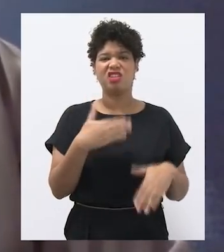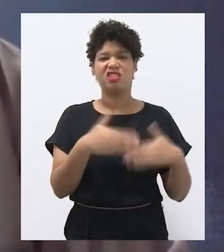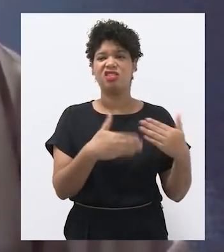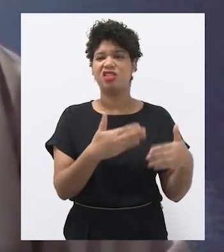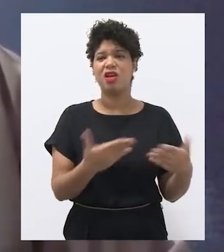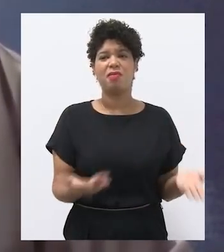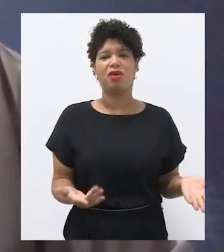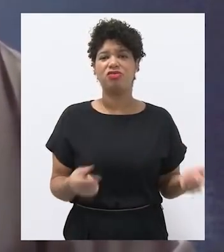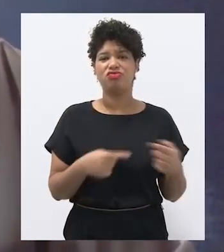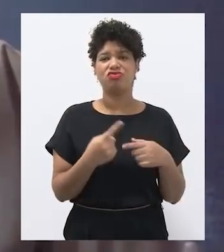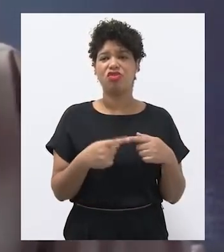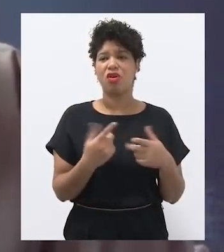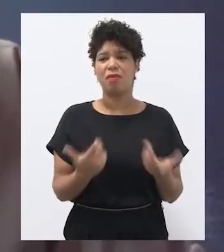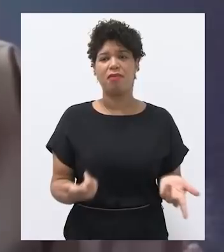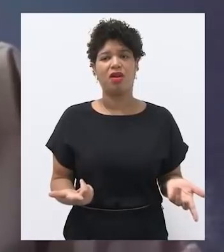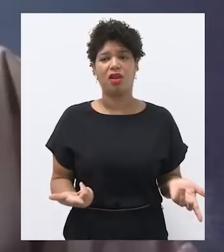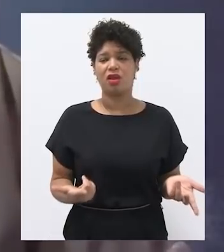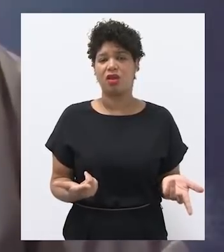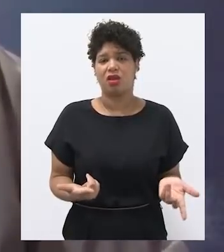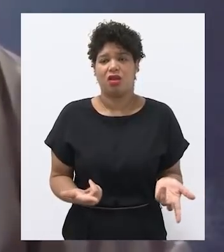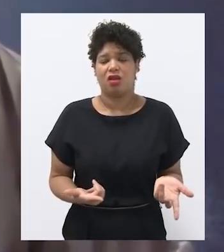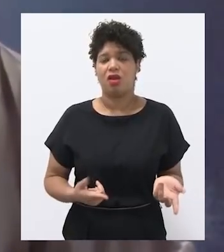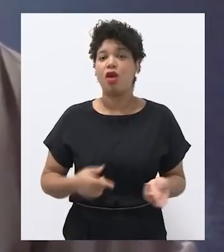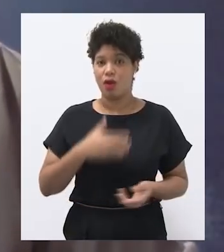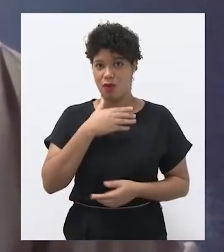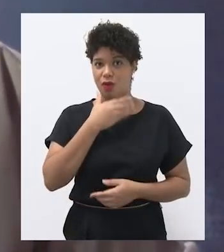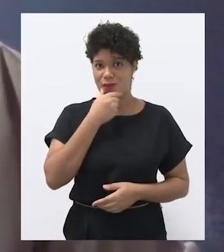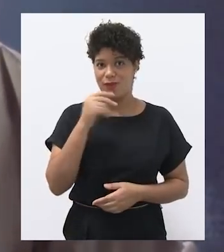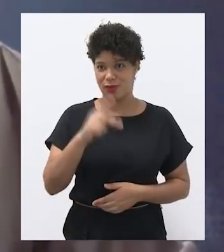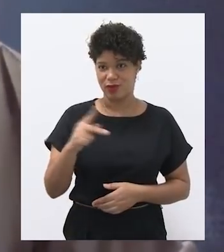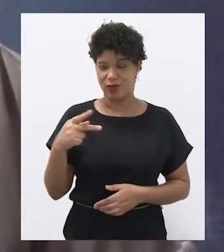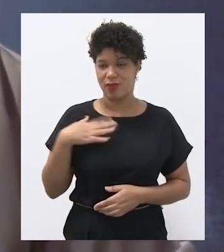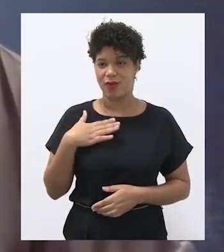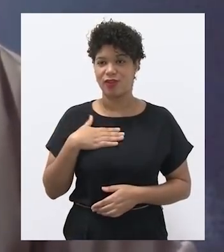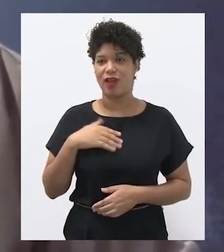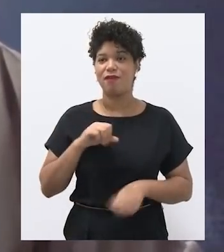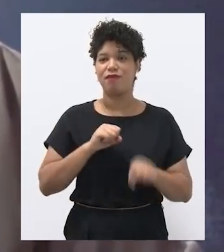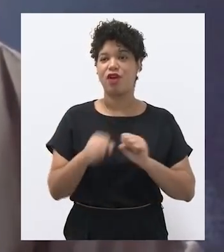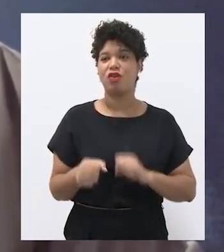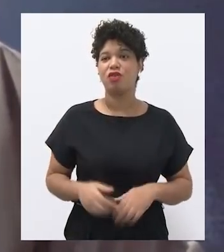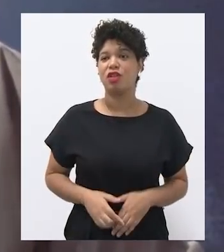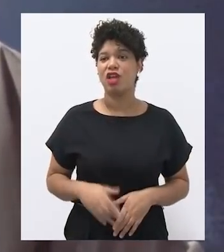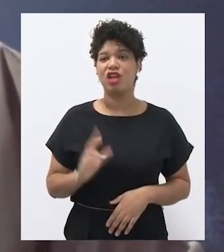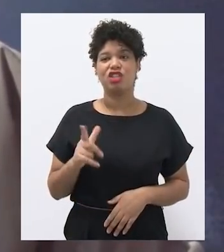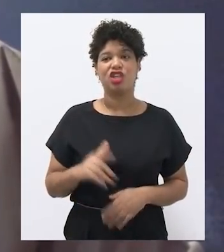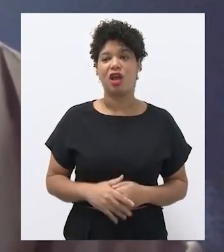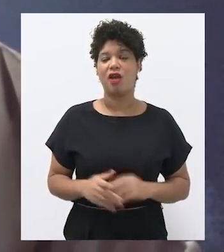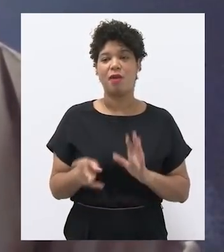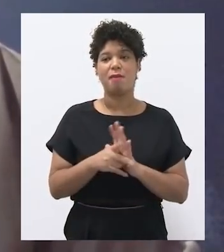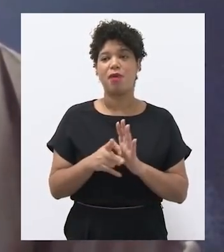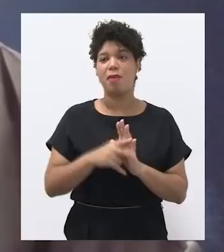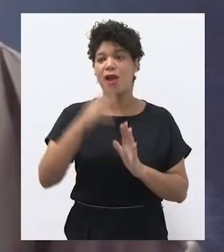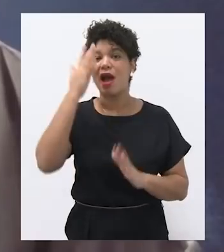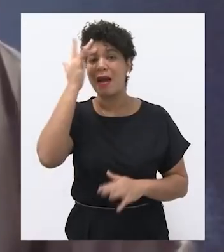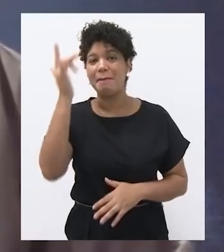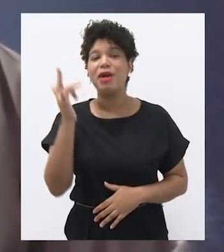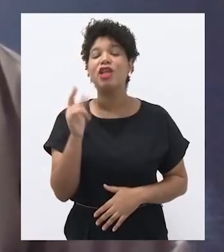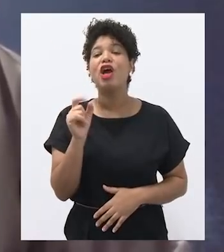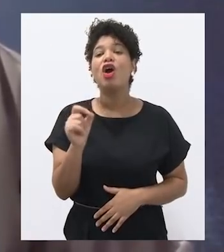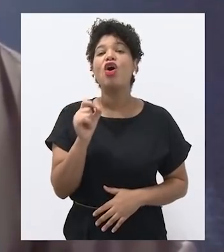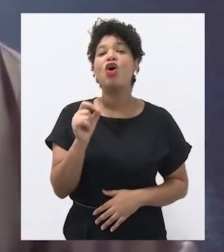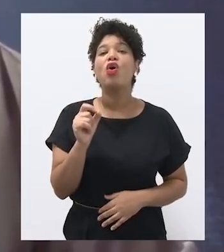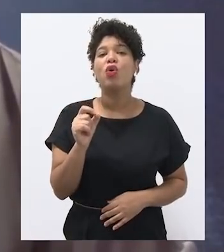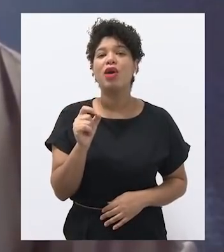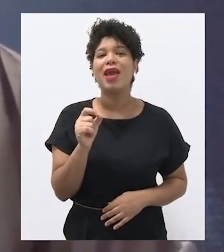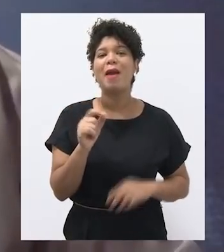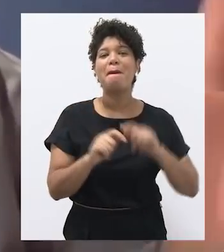o sentido. E aí, como dizia um antigo professor meu na faculdade, ele já vira embrulho da banana na feira no dia seguinte. Esse é o destino